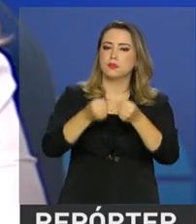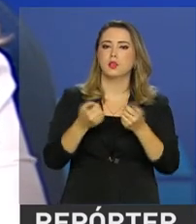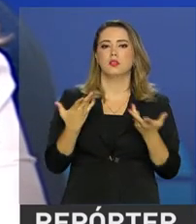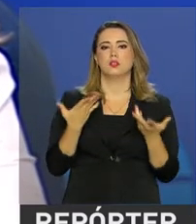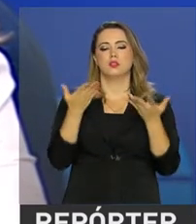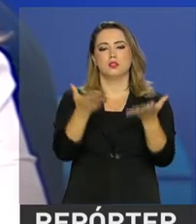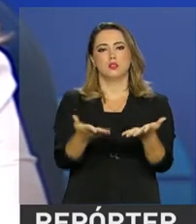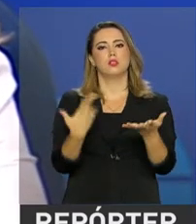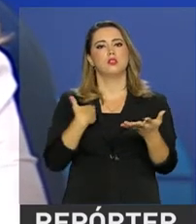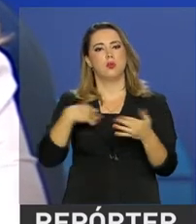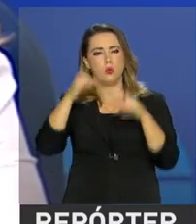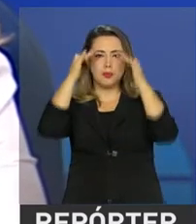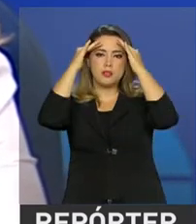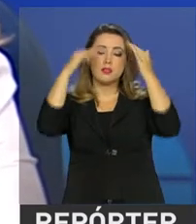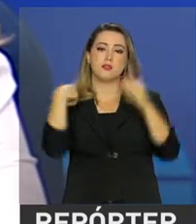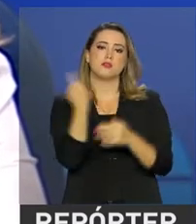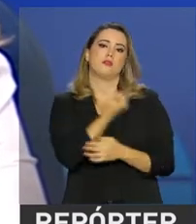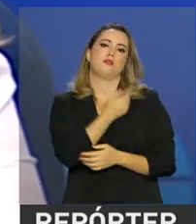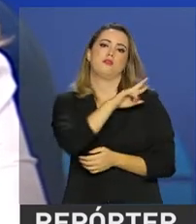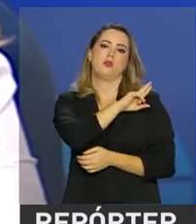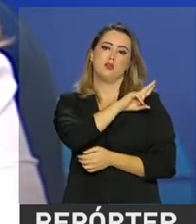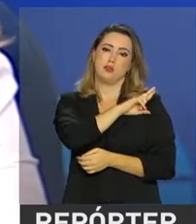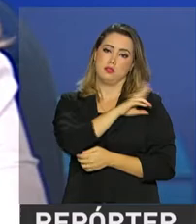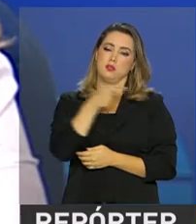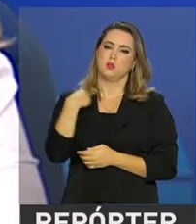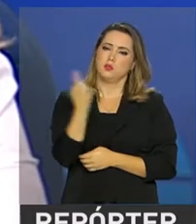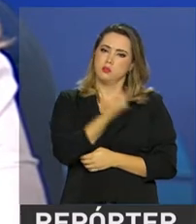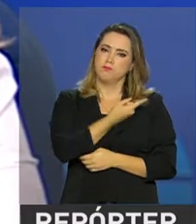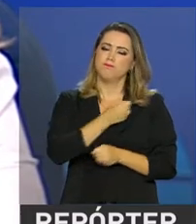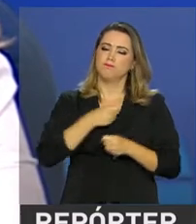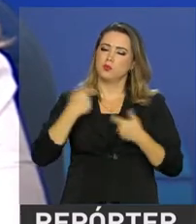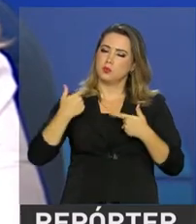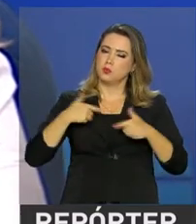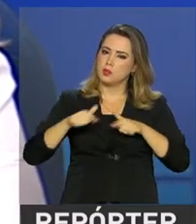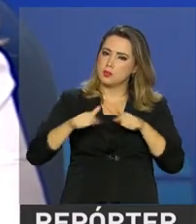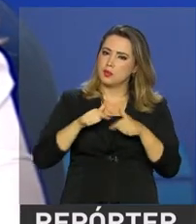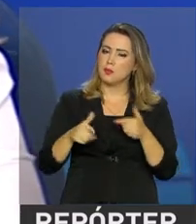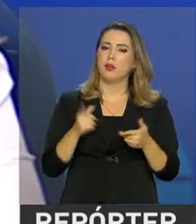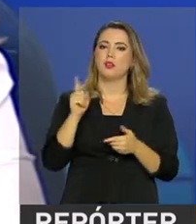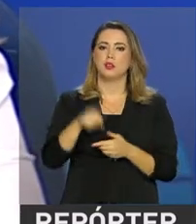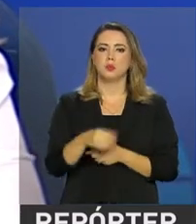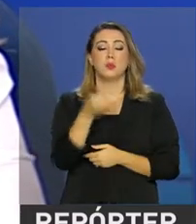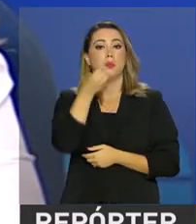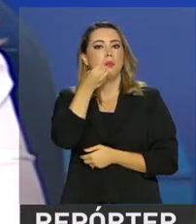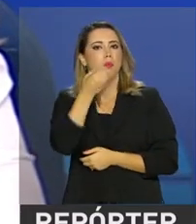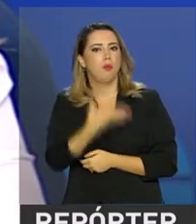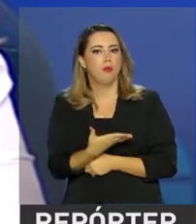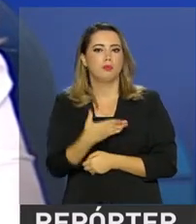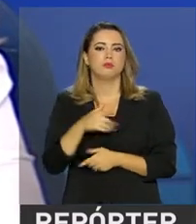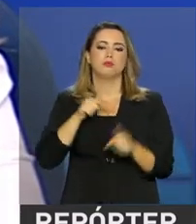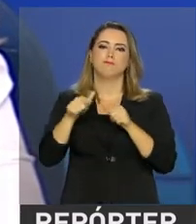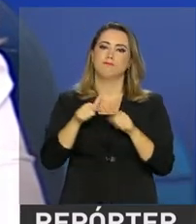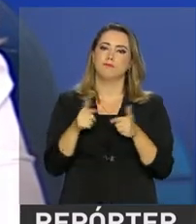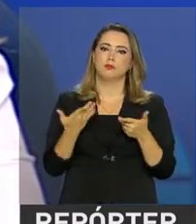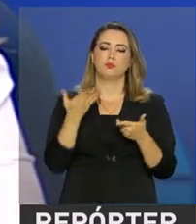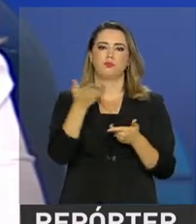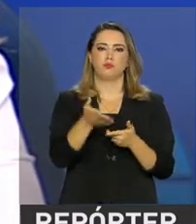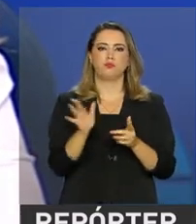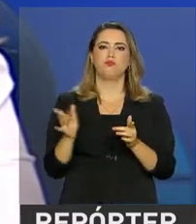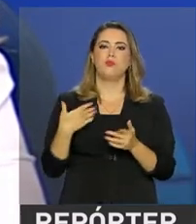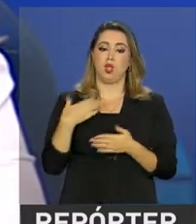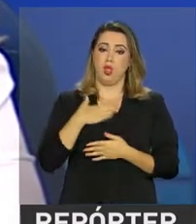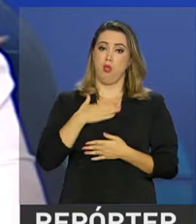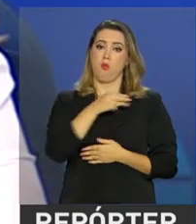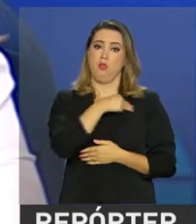de cumprir a nossa responsabilidade e a nossa obrigação. Então, para mim, foi um privilégio poder, como